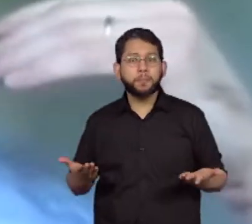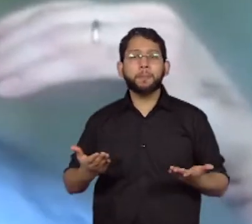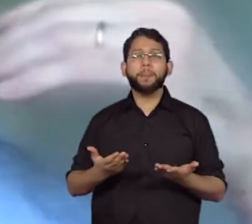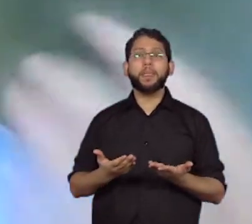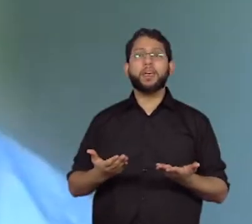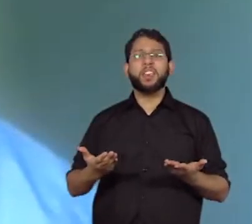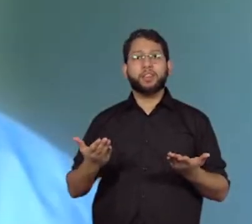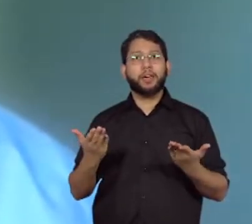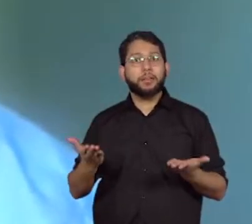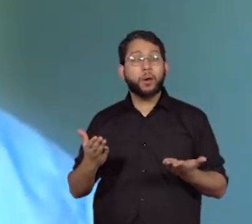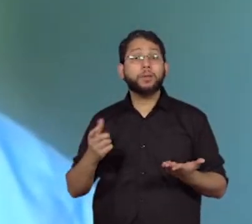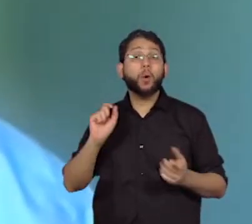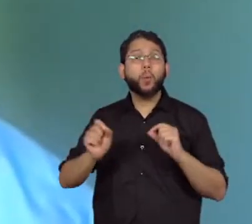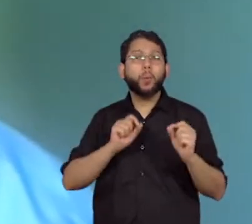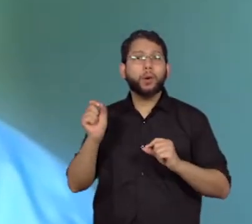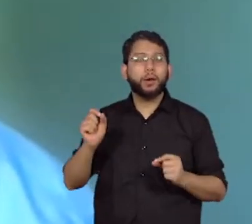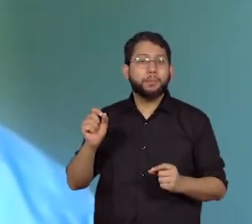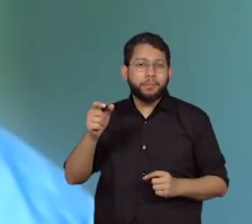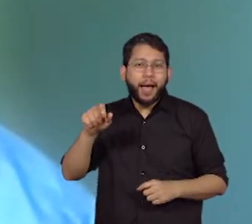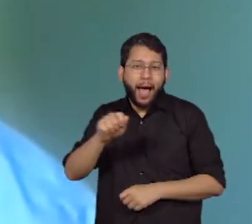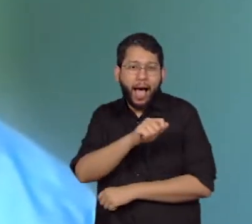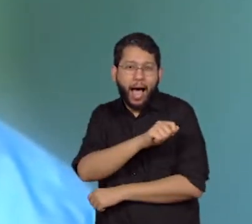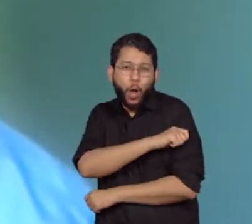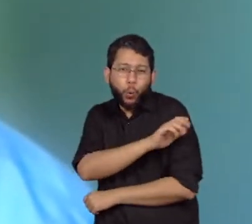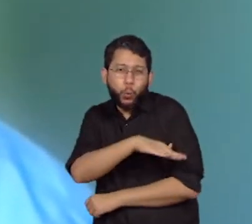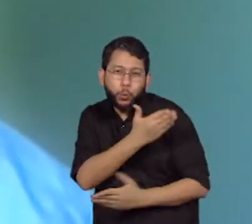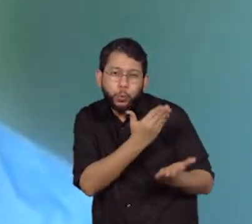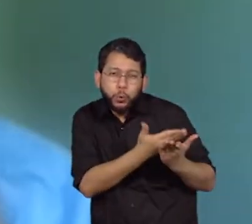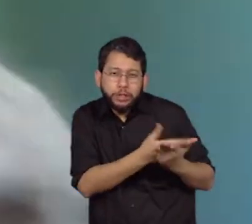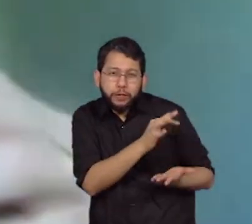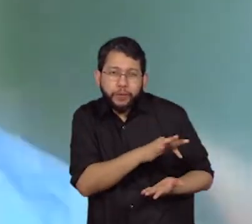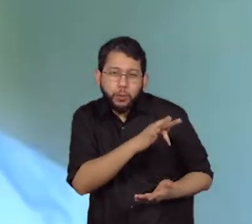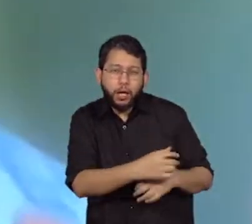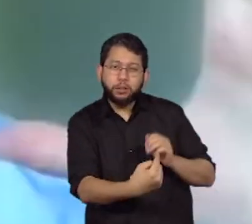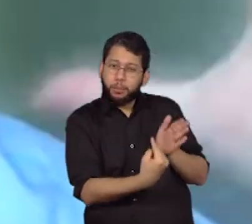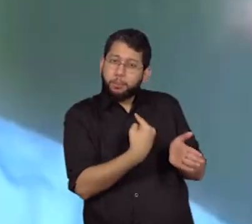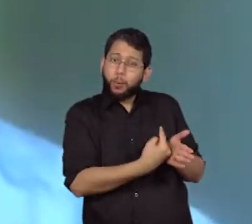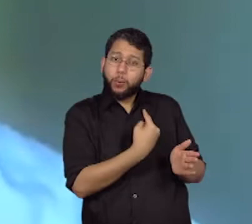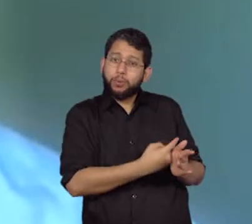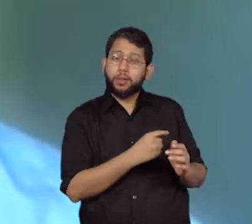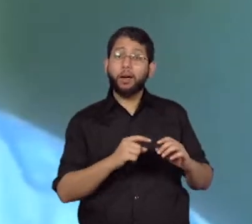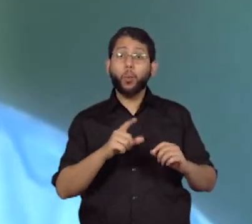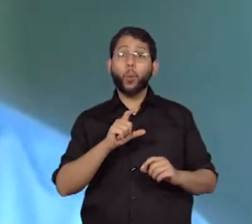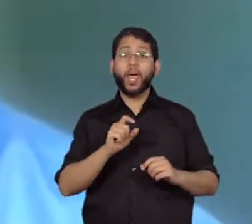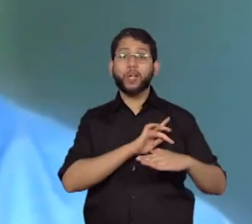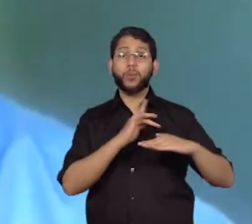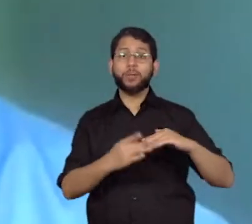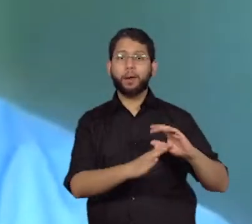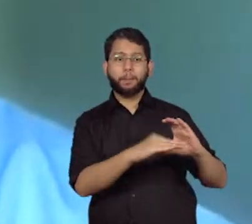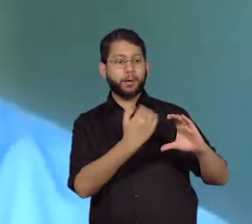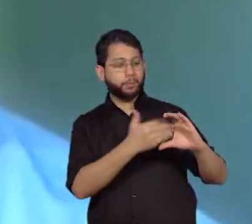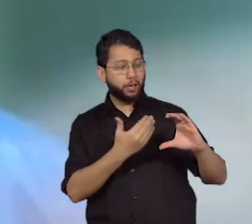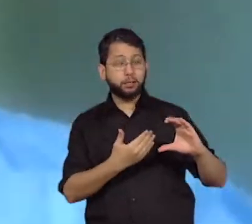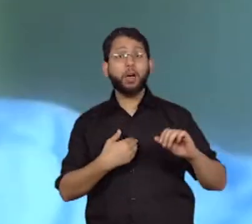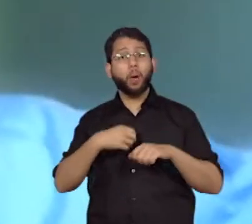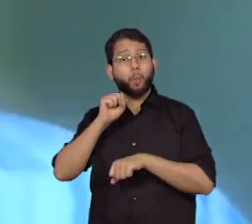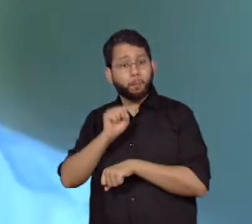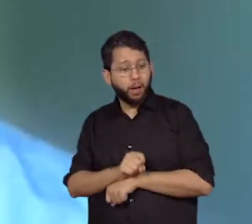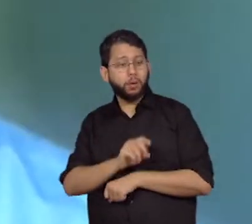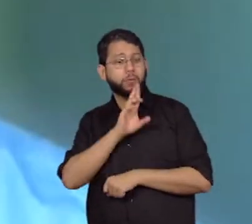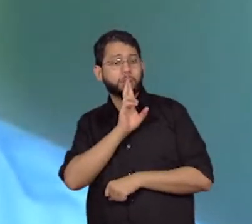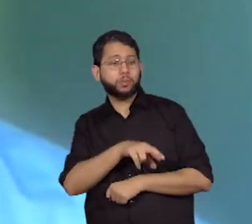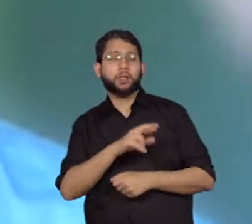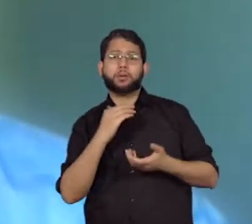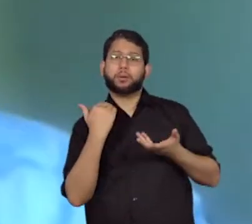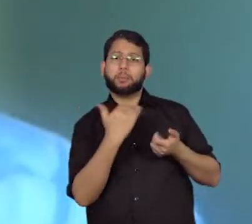Como eu recebo muita mensagem de estudante, gente que quer conversar. E eu passo meu dia para responder mensagem,